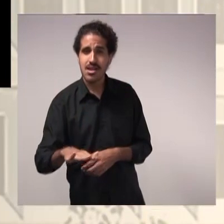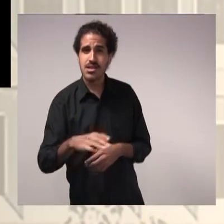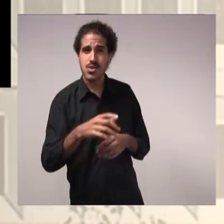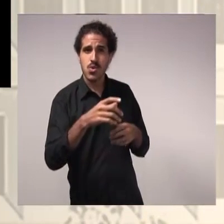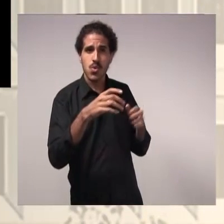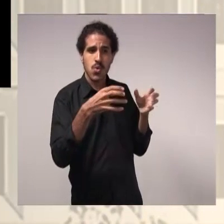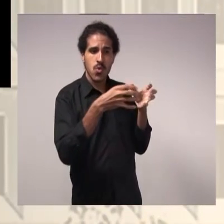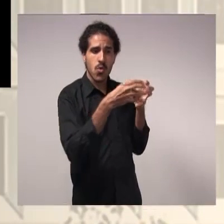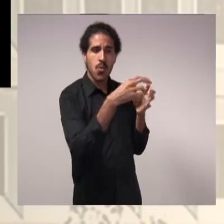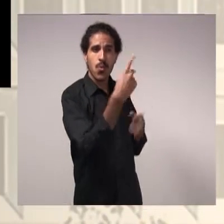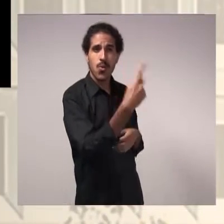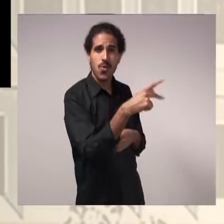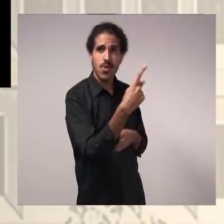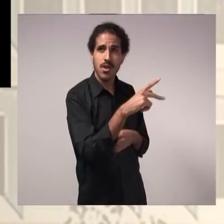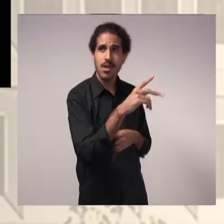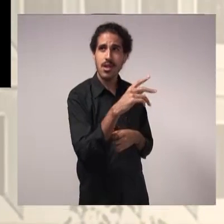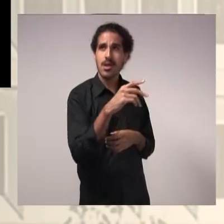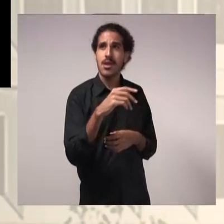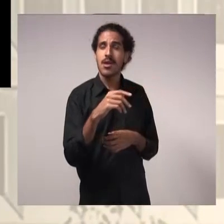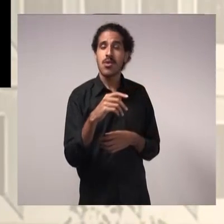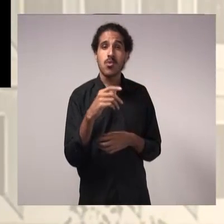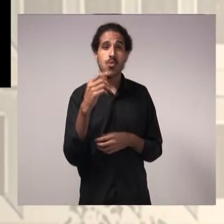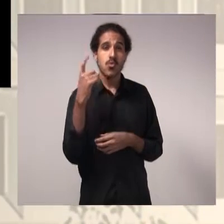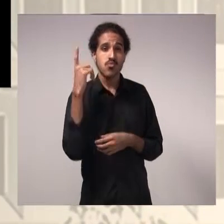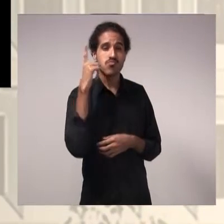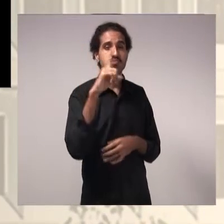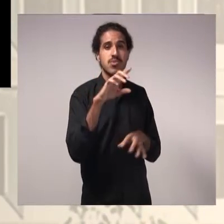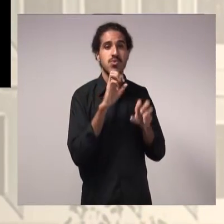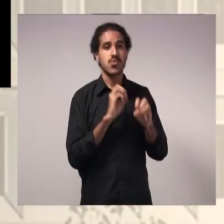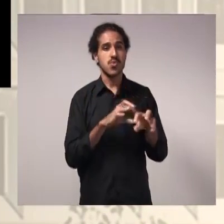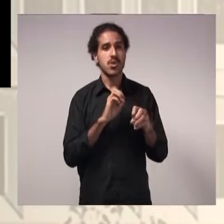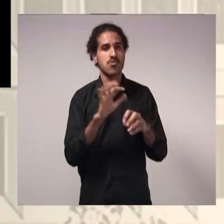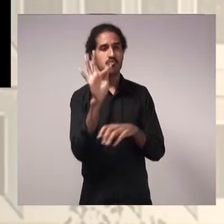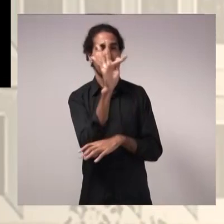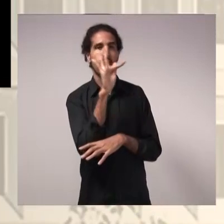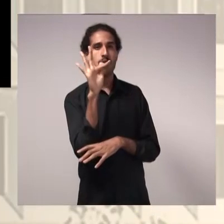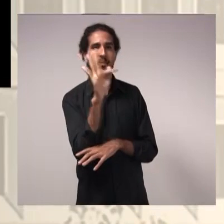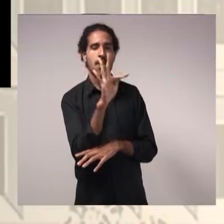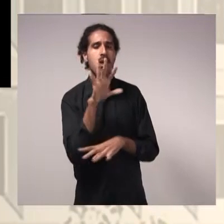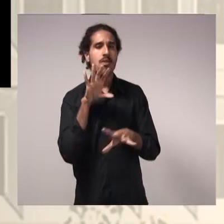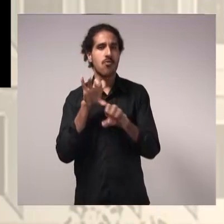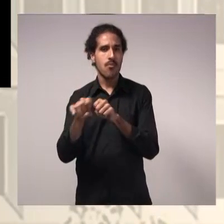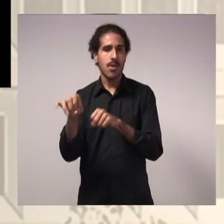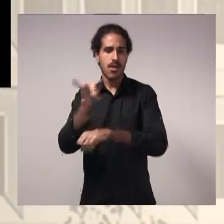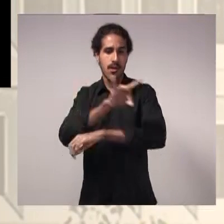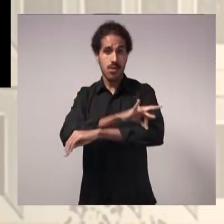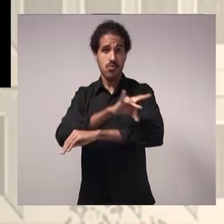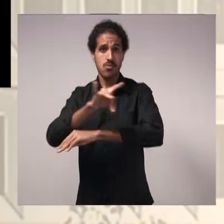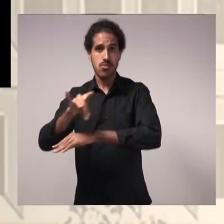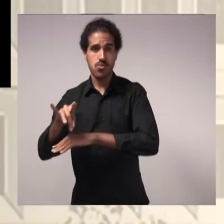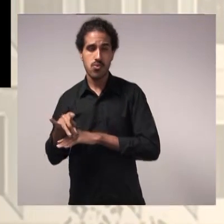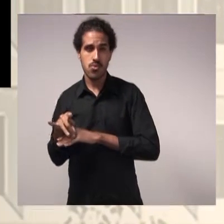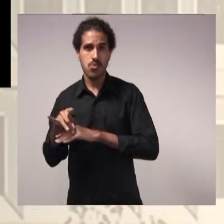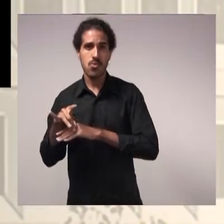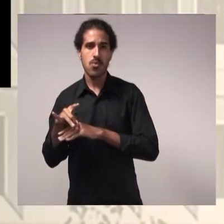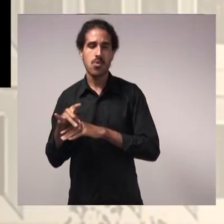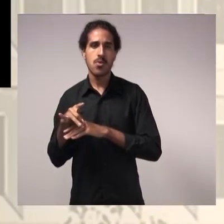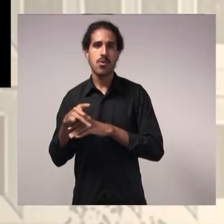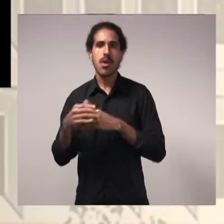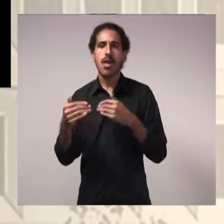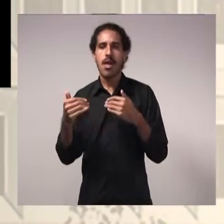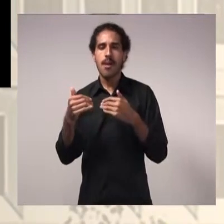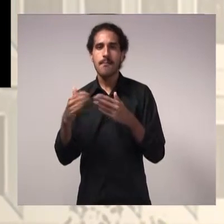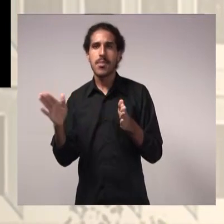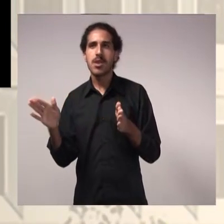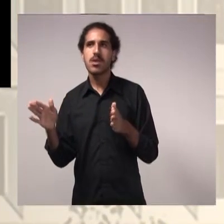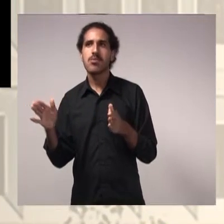nesse país, a ter uma educação formal. O Queré se formou em arquitetura, abriu um escritório na